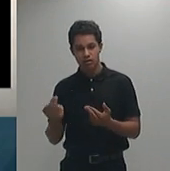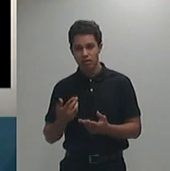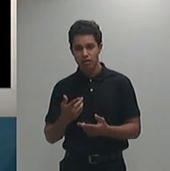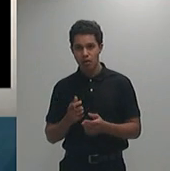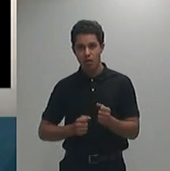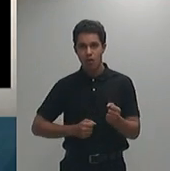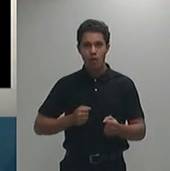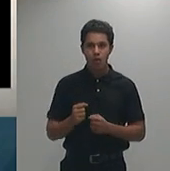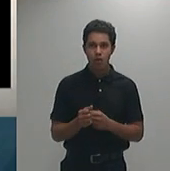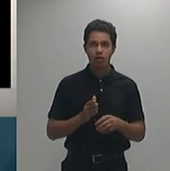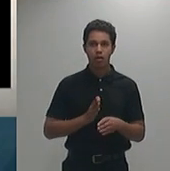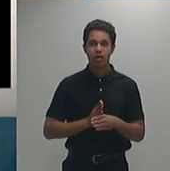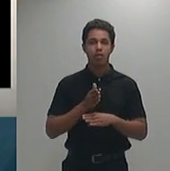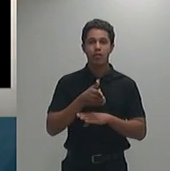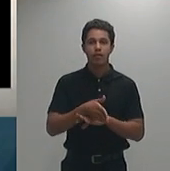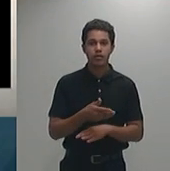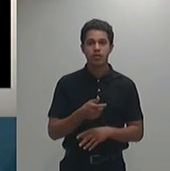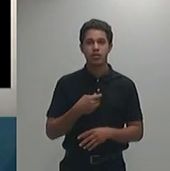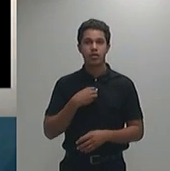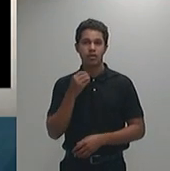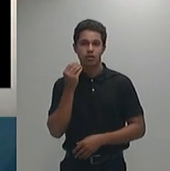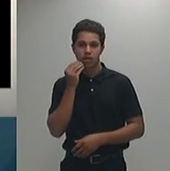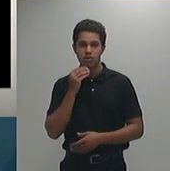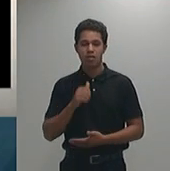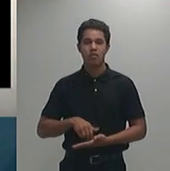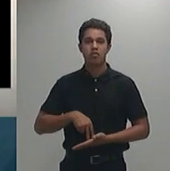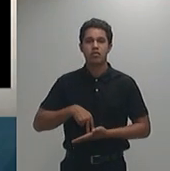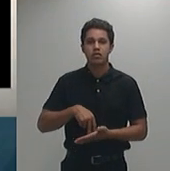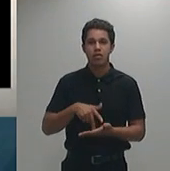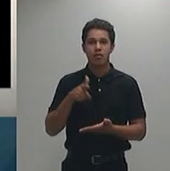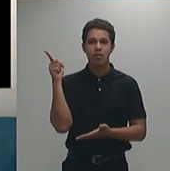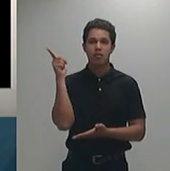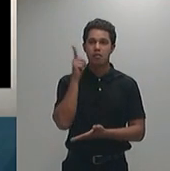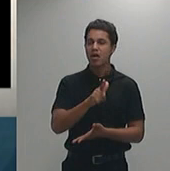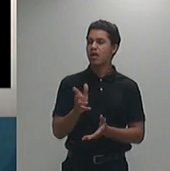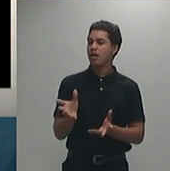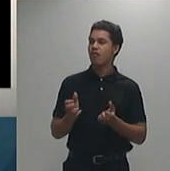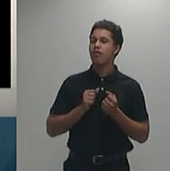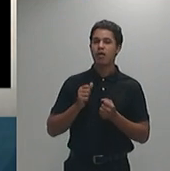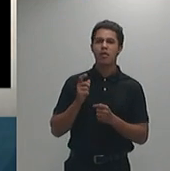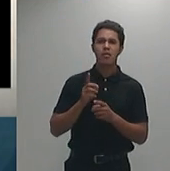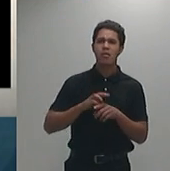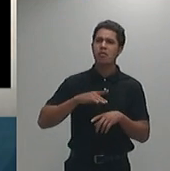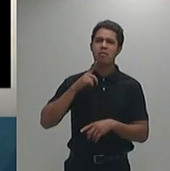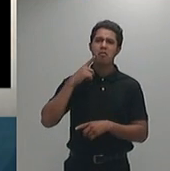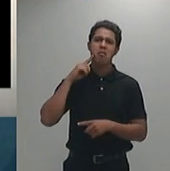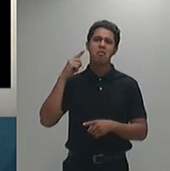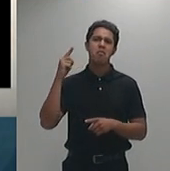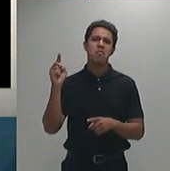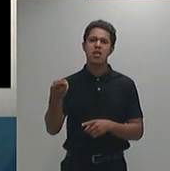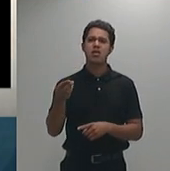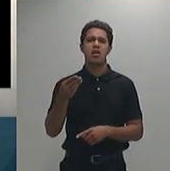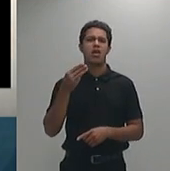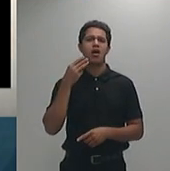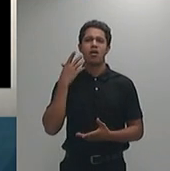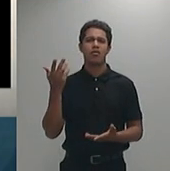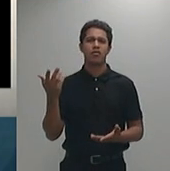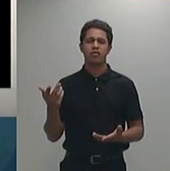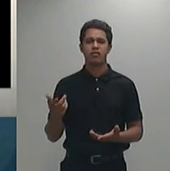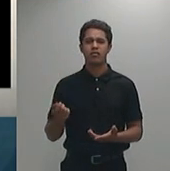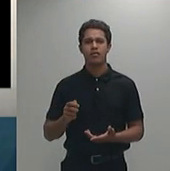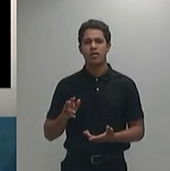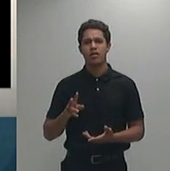frente e tentar reposicionar para ganhar indenizações multimilionária é com base no percentual